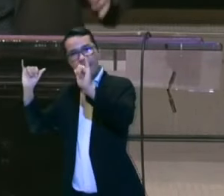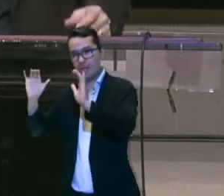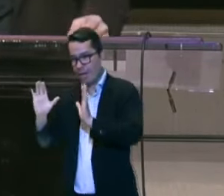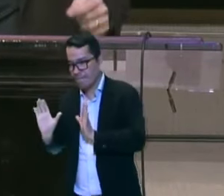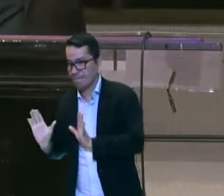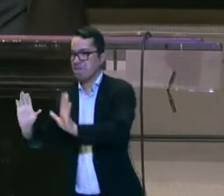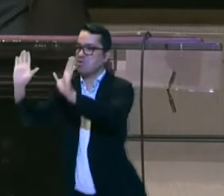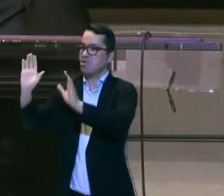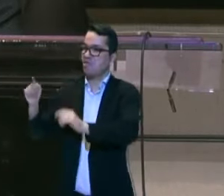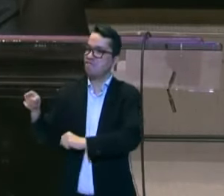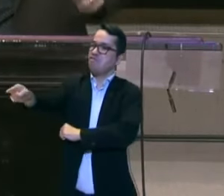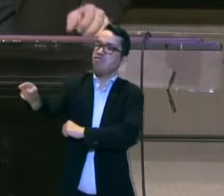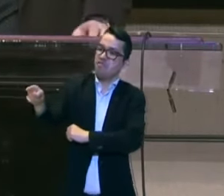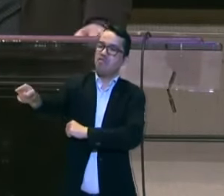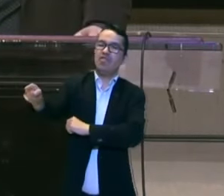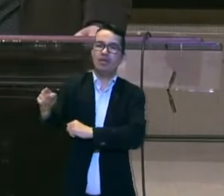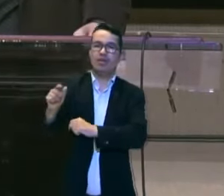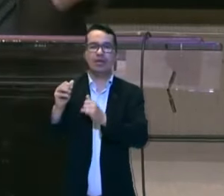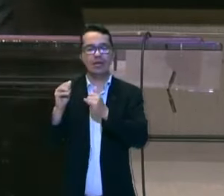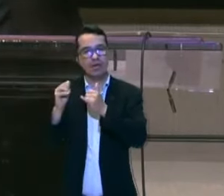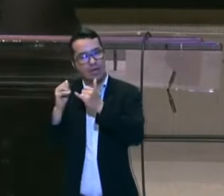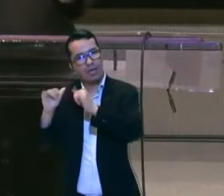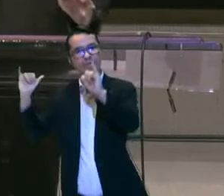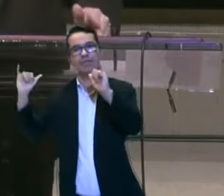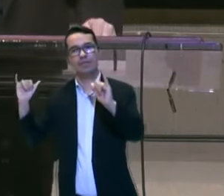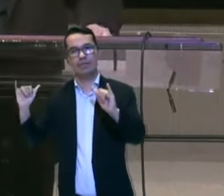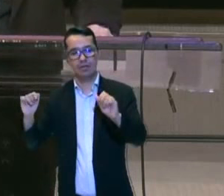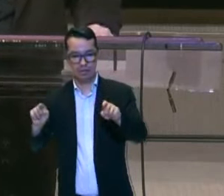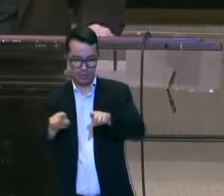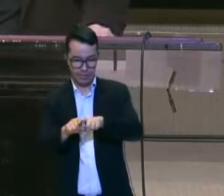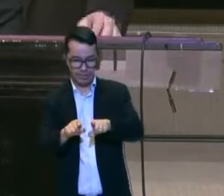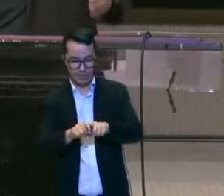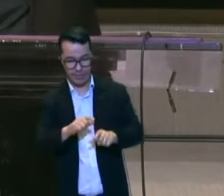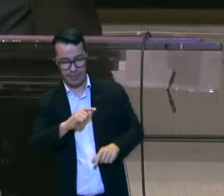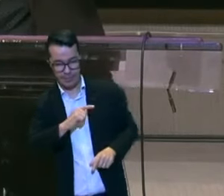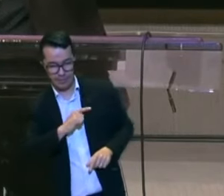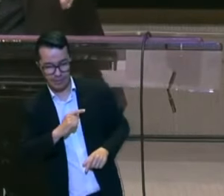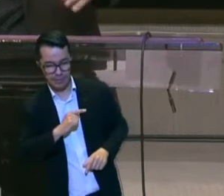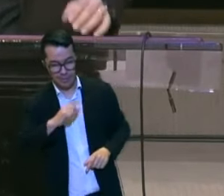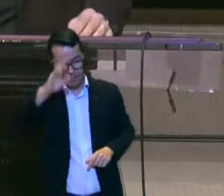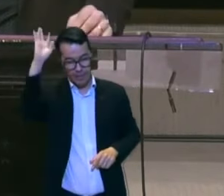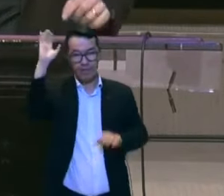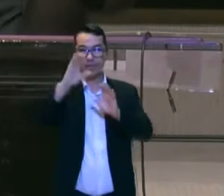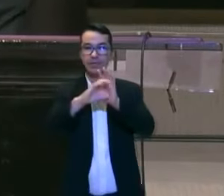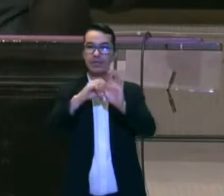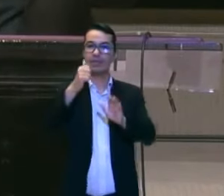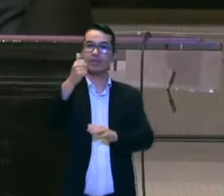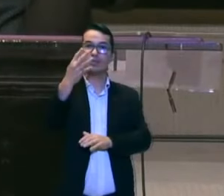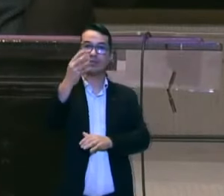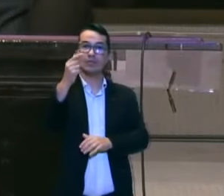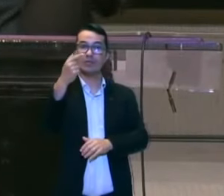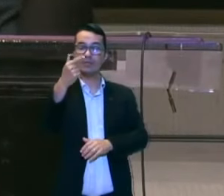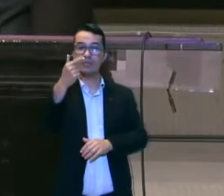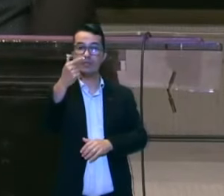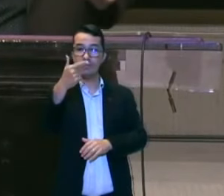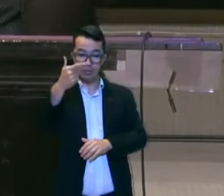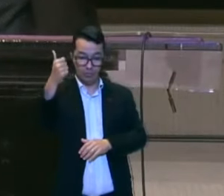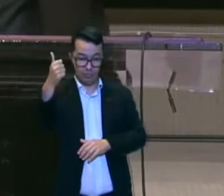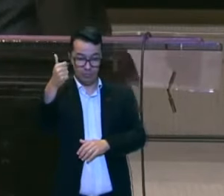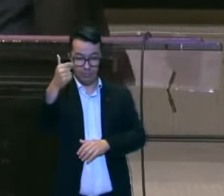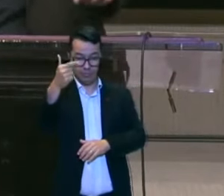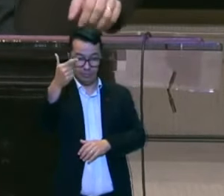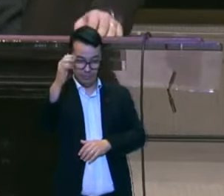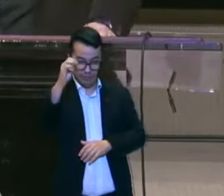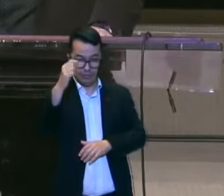obra de Deus por causa da comida. Todas as coisas na verdade são puras, mas não é bom quando alguém come algo que